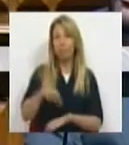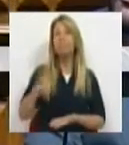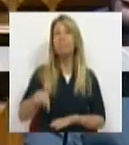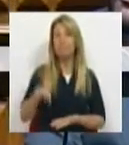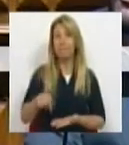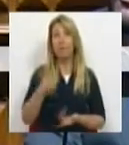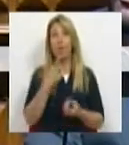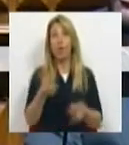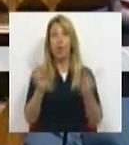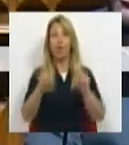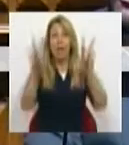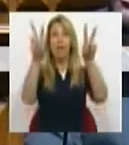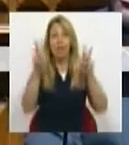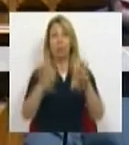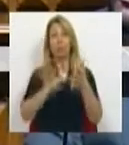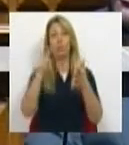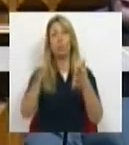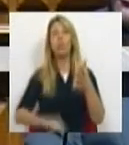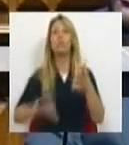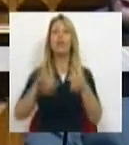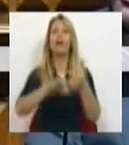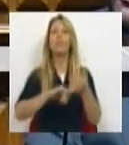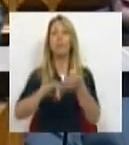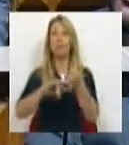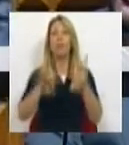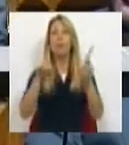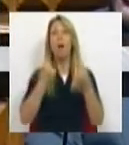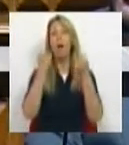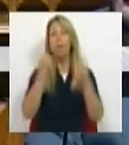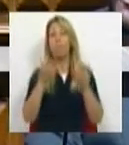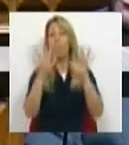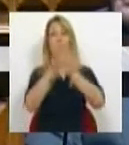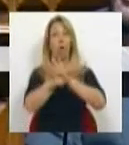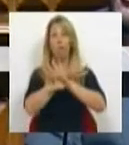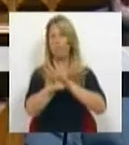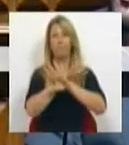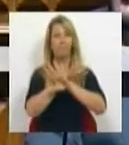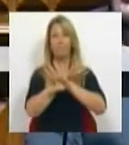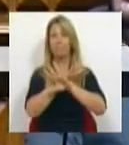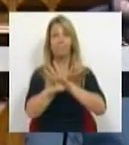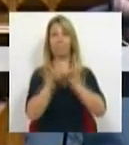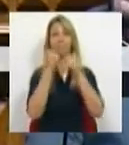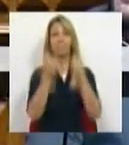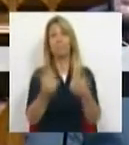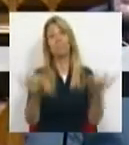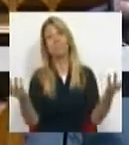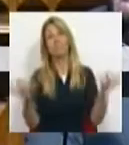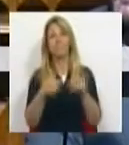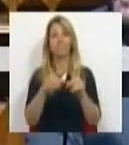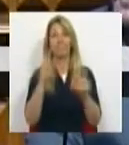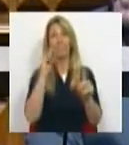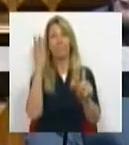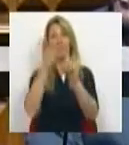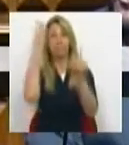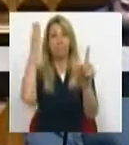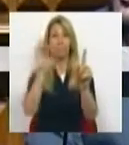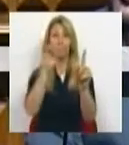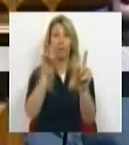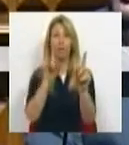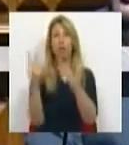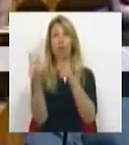trazer novamente o assunto dos contratos de associação, mas não disfarçou assim tão bem e acabou por fazer dessa a grande questão deste debate